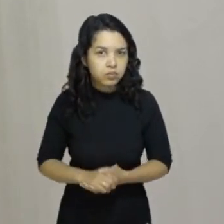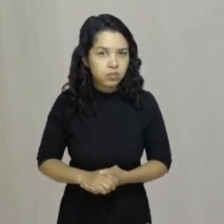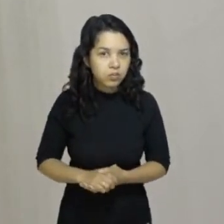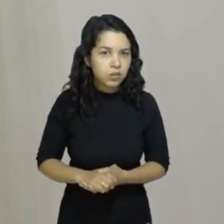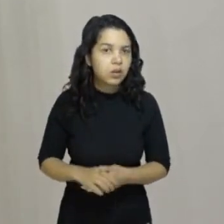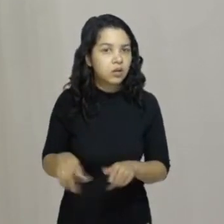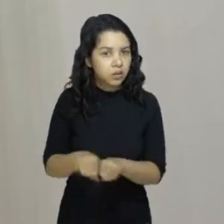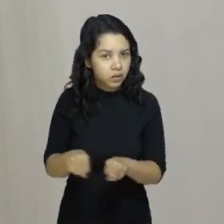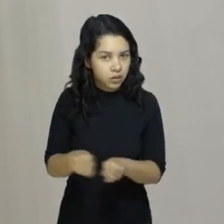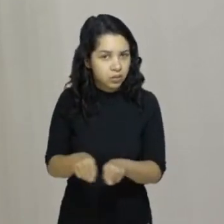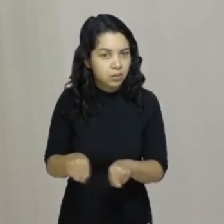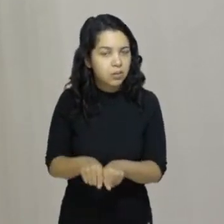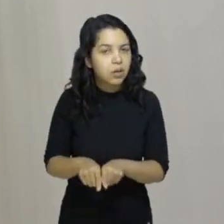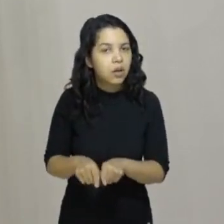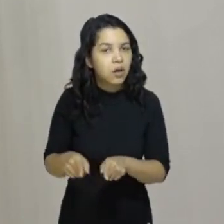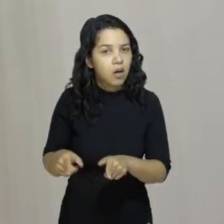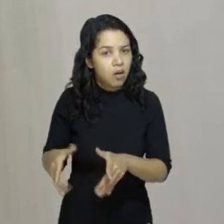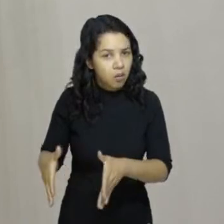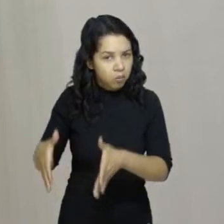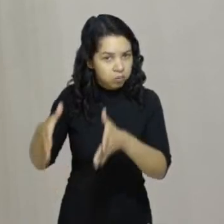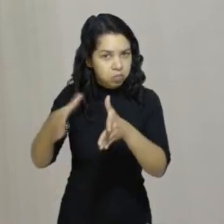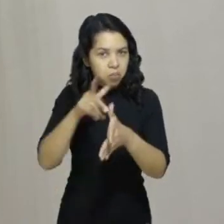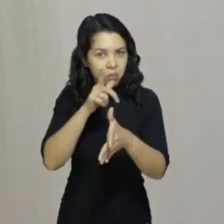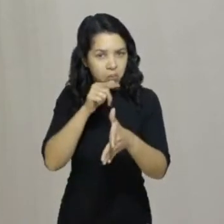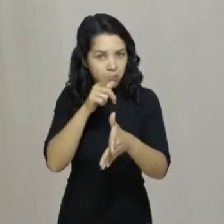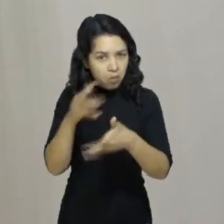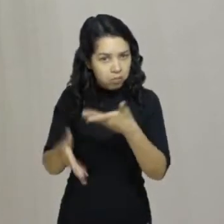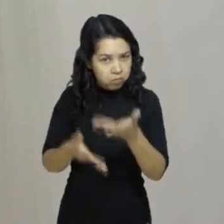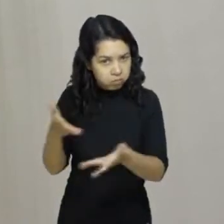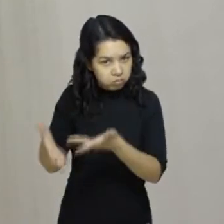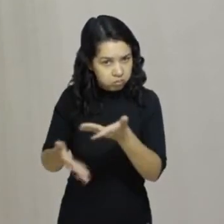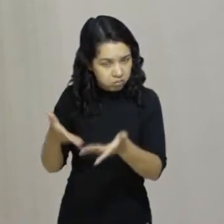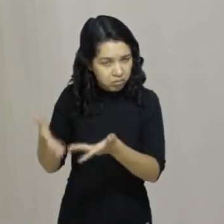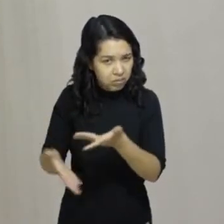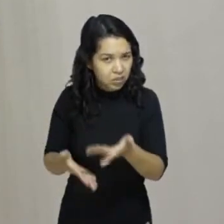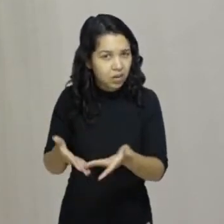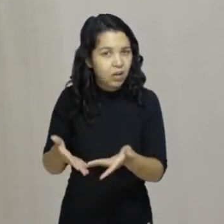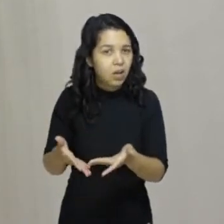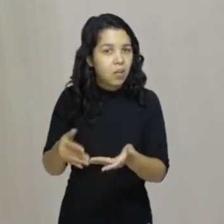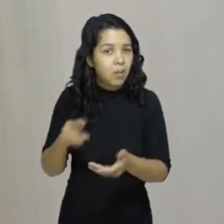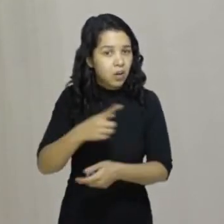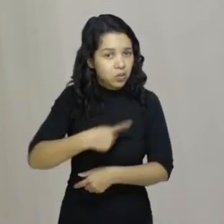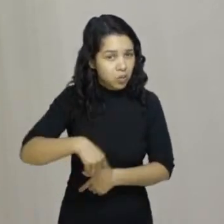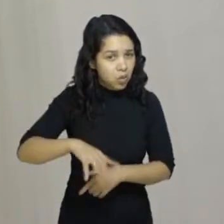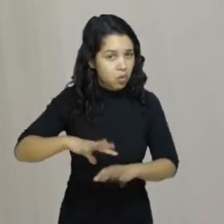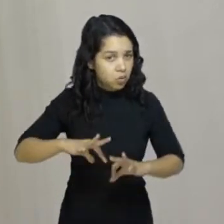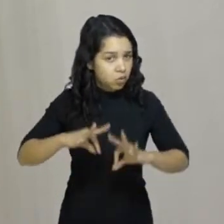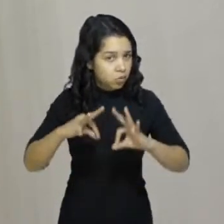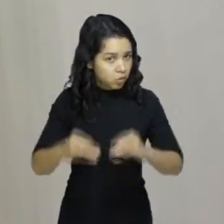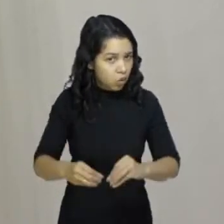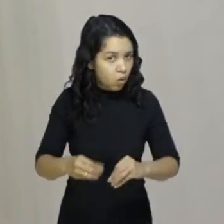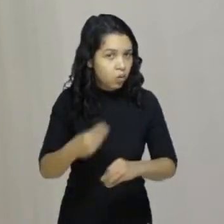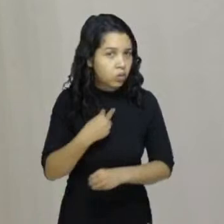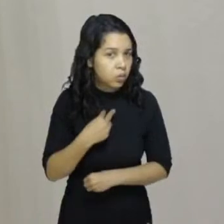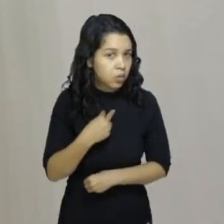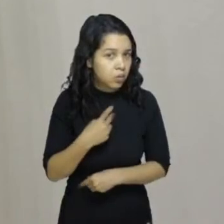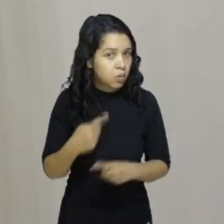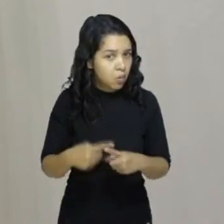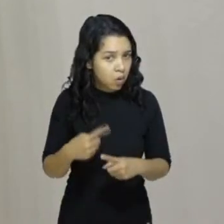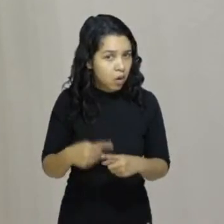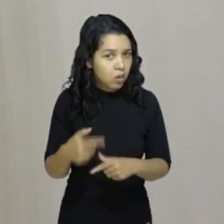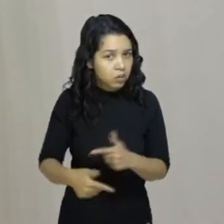de tratamento de esgoto aqui das duras de Florianópolis mas não podemos apontar o dedo como um todo para caçar ficar casando tem um